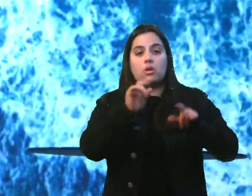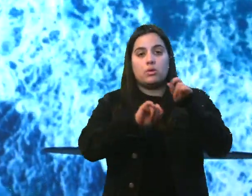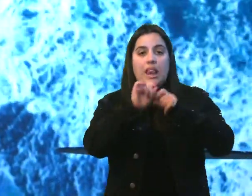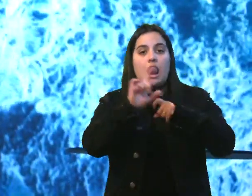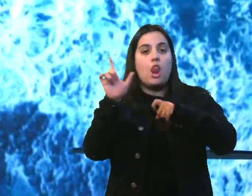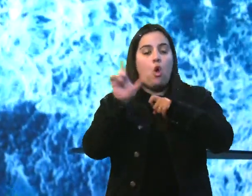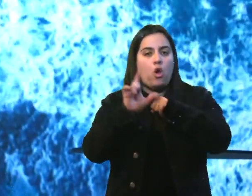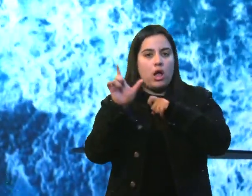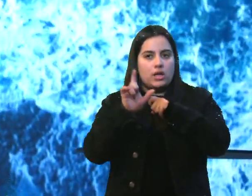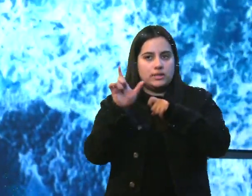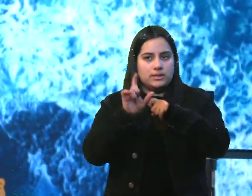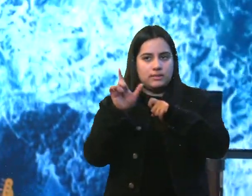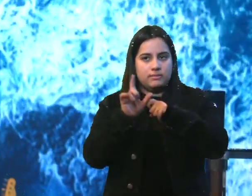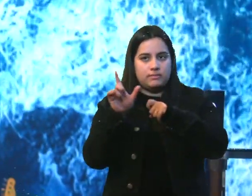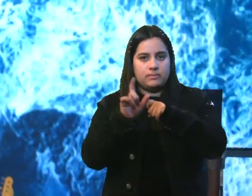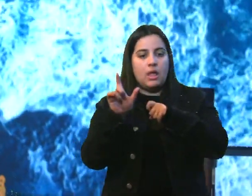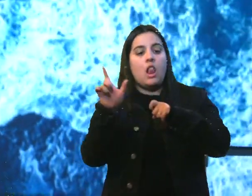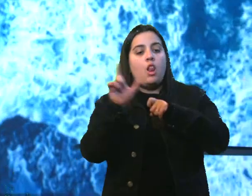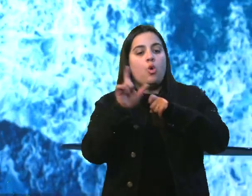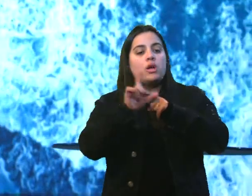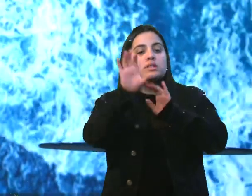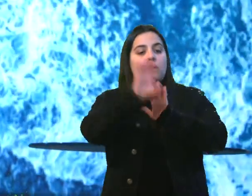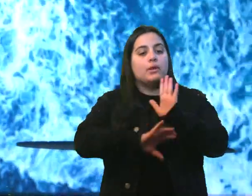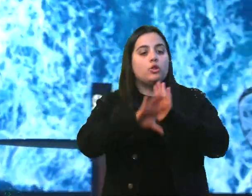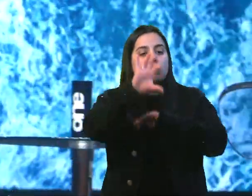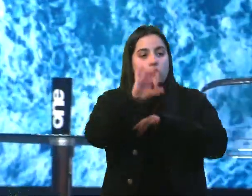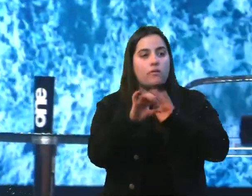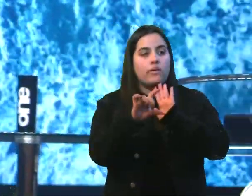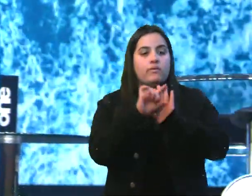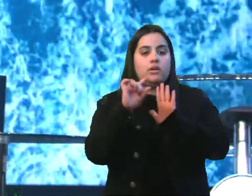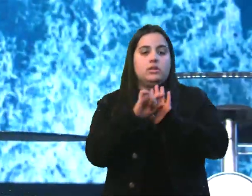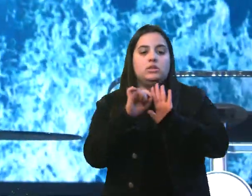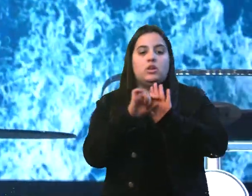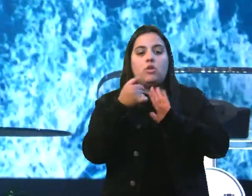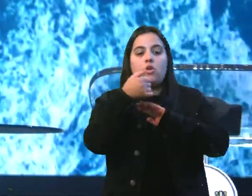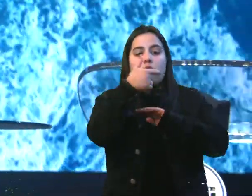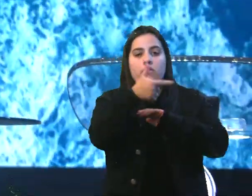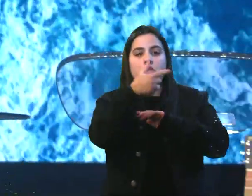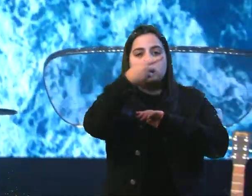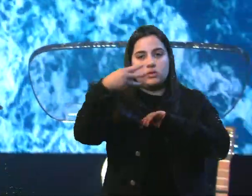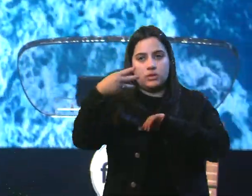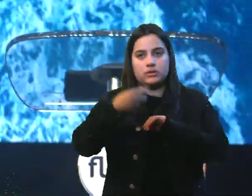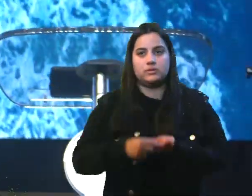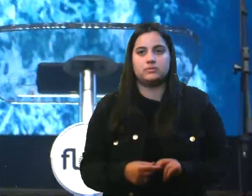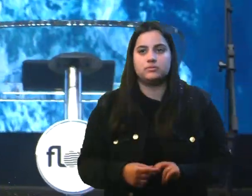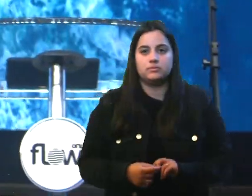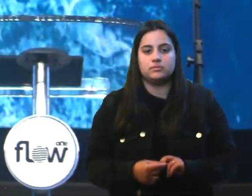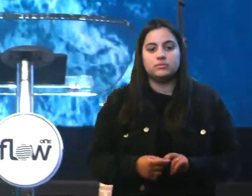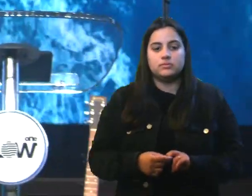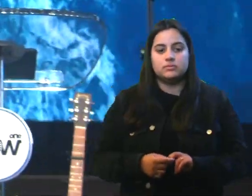Lucas. Lucas 9, a partir do versículo 23.